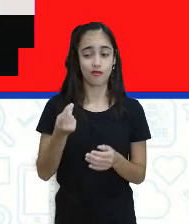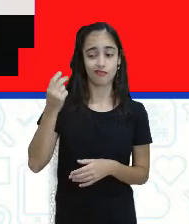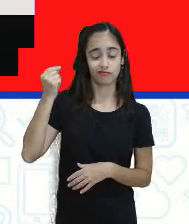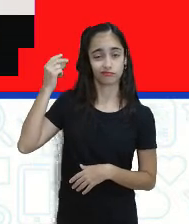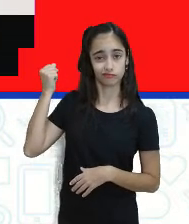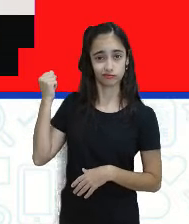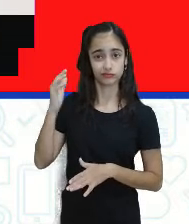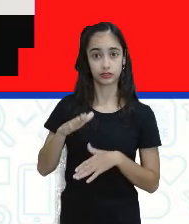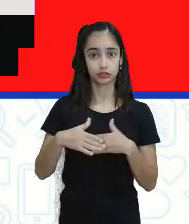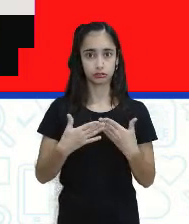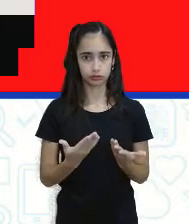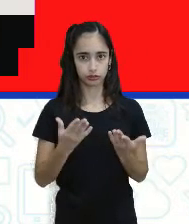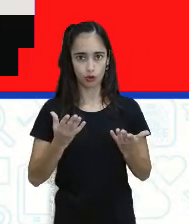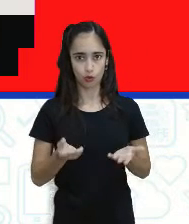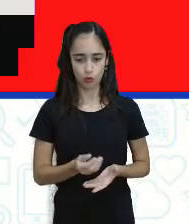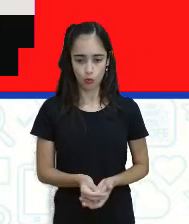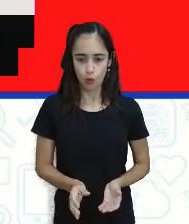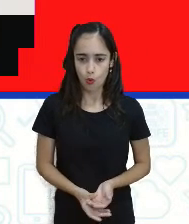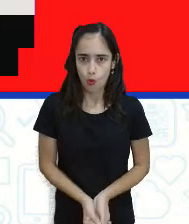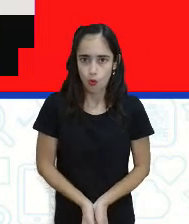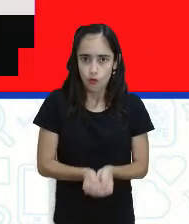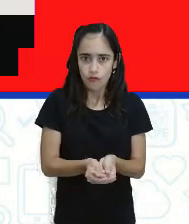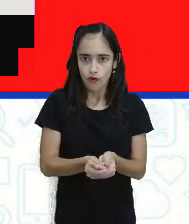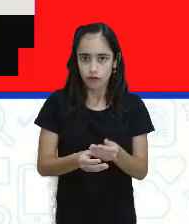aí em 9 de fevereiro de